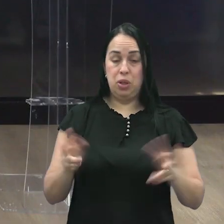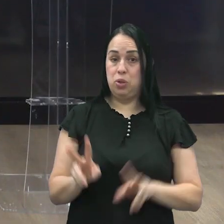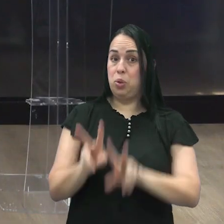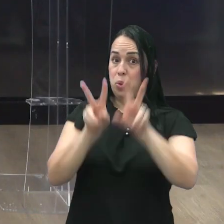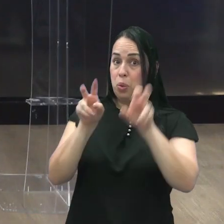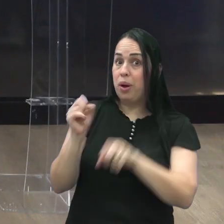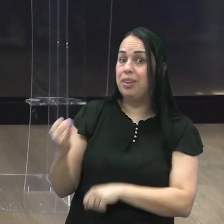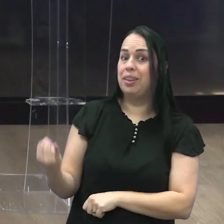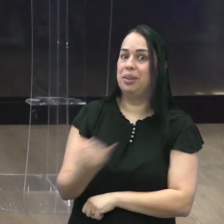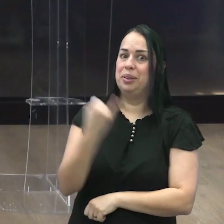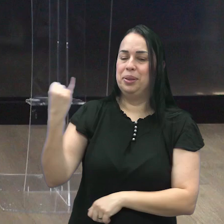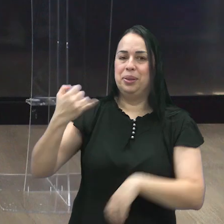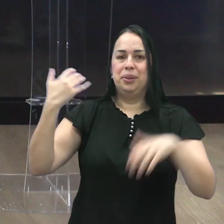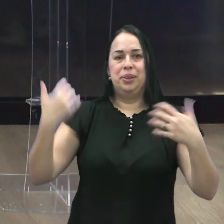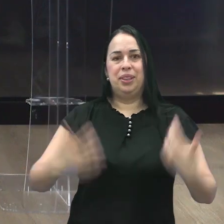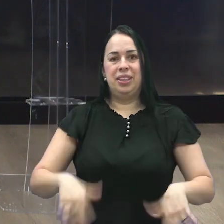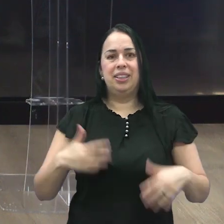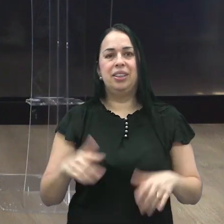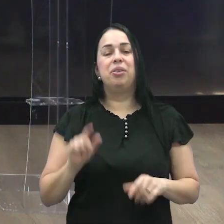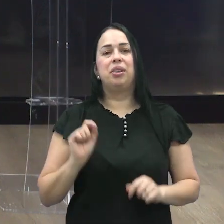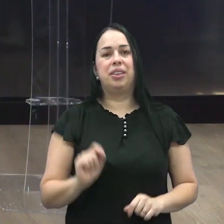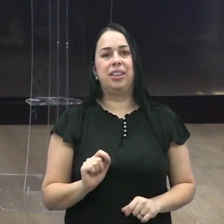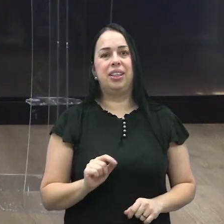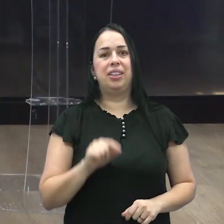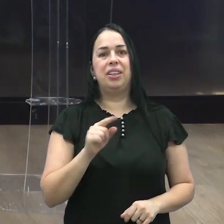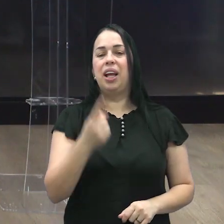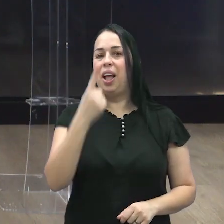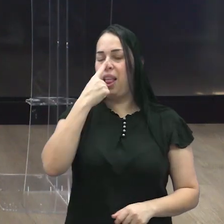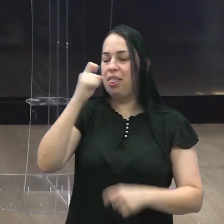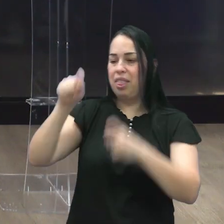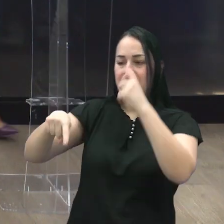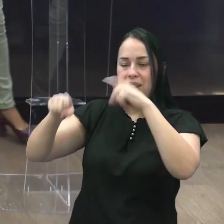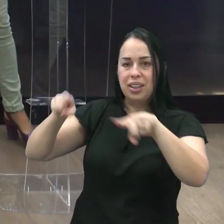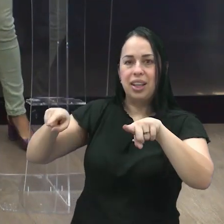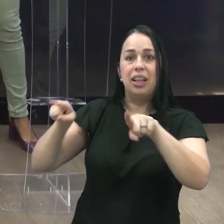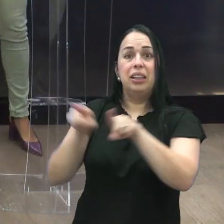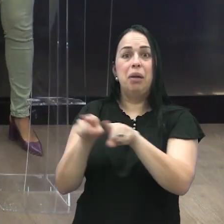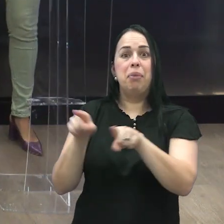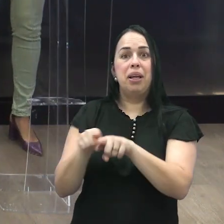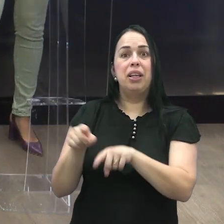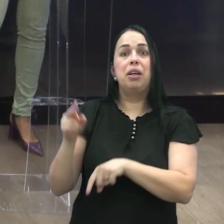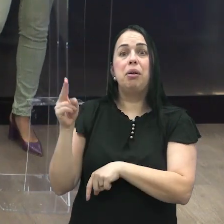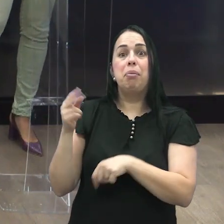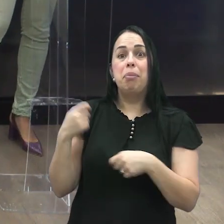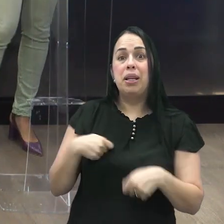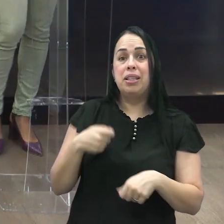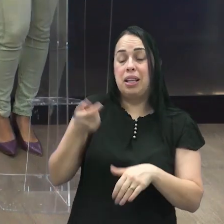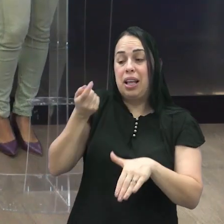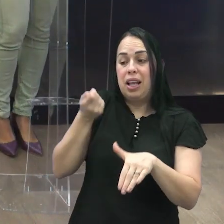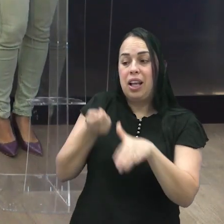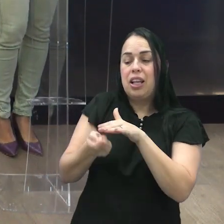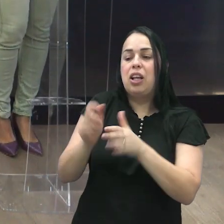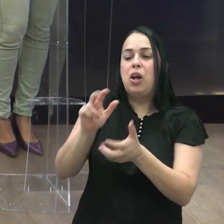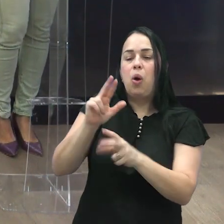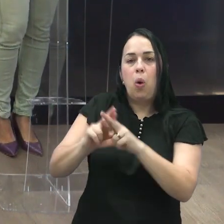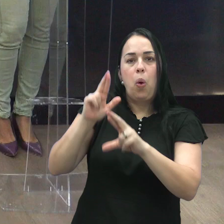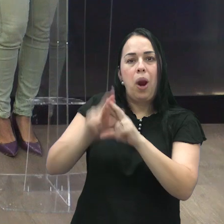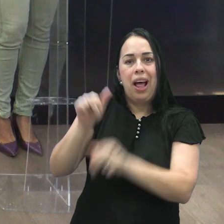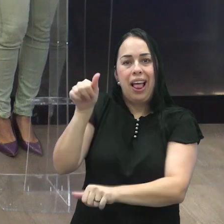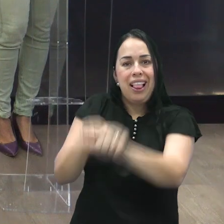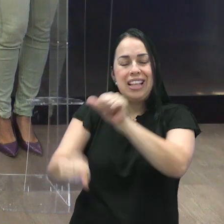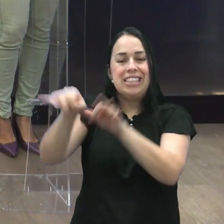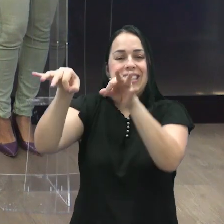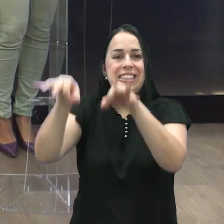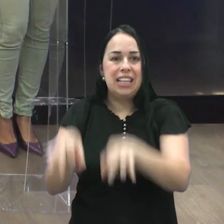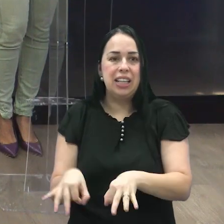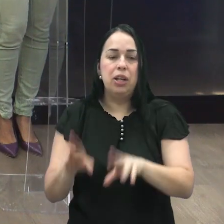de um outro assunto também importante, que é a gestão dos resíduos e a urgência dos investimentos para garantir a reciclagem dos